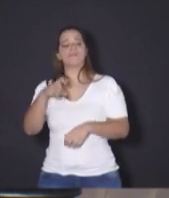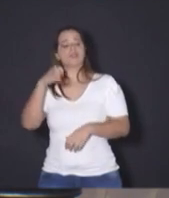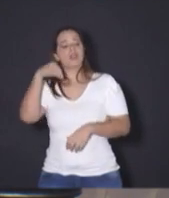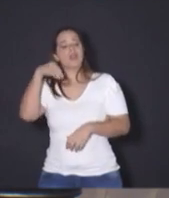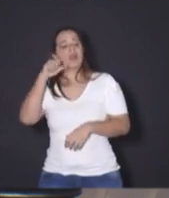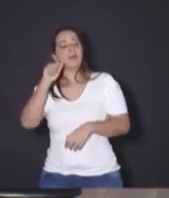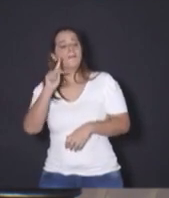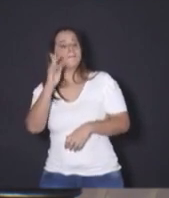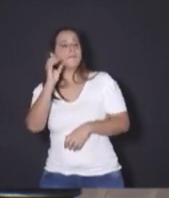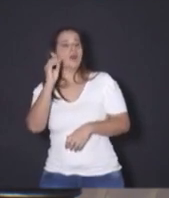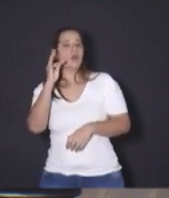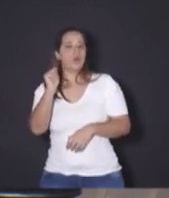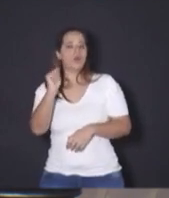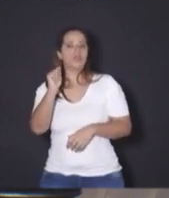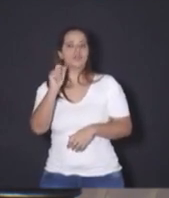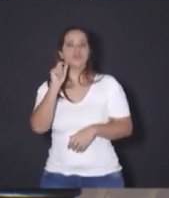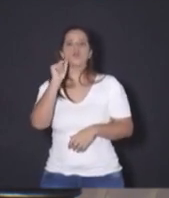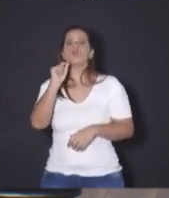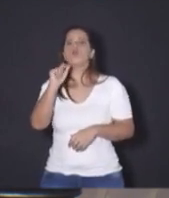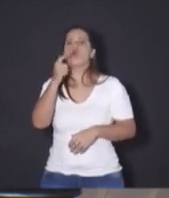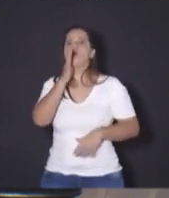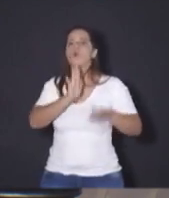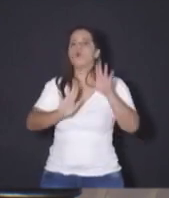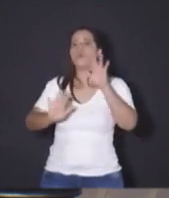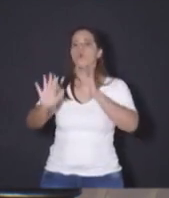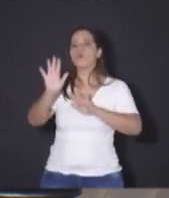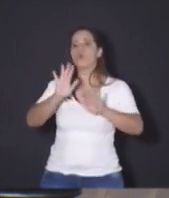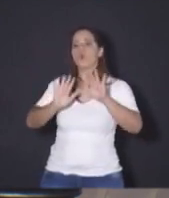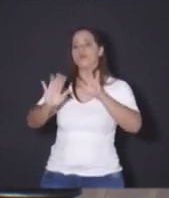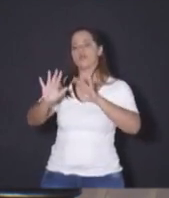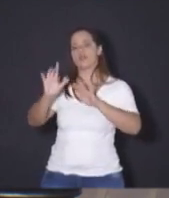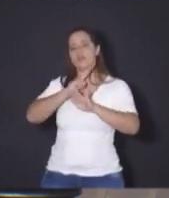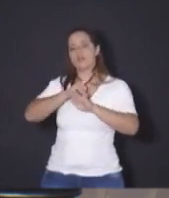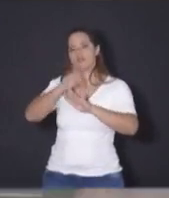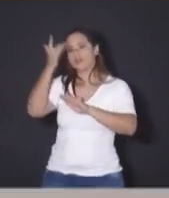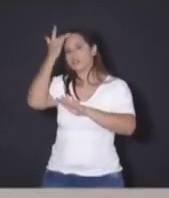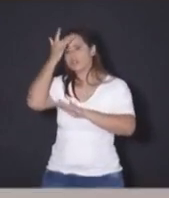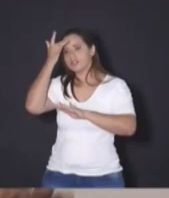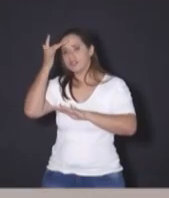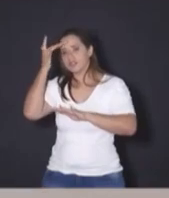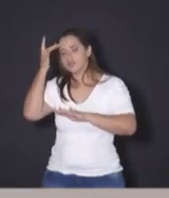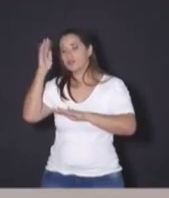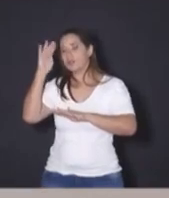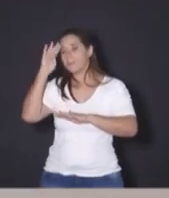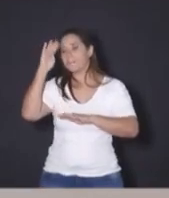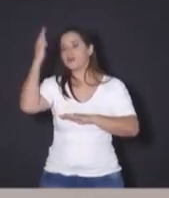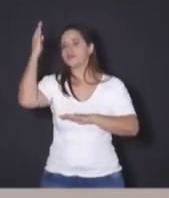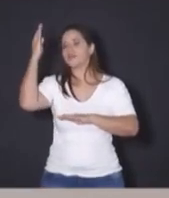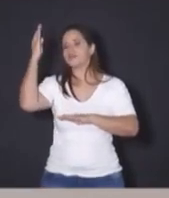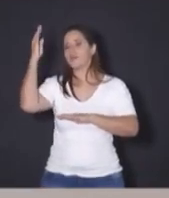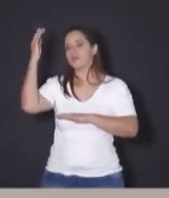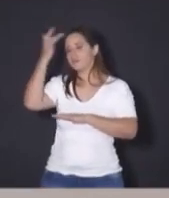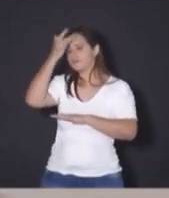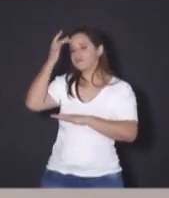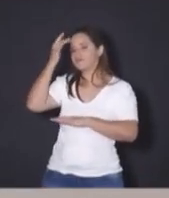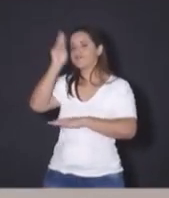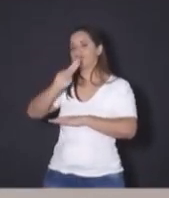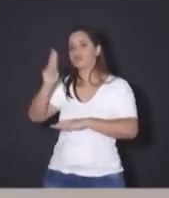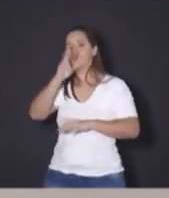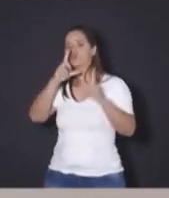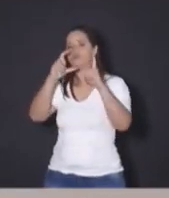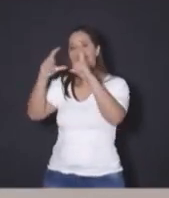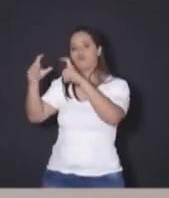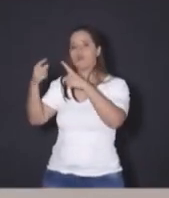qual cuidado que a gente tem que ter, né, artistas e as pessoas, principalmente os artistas que usam as imagens e